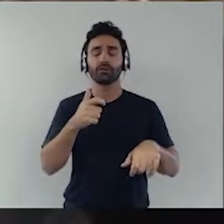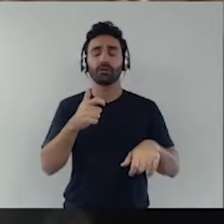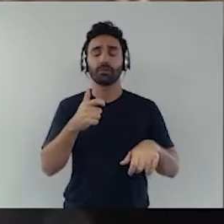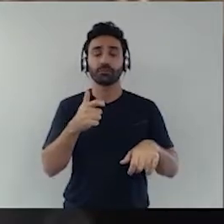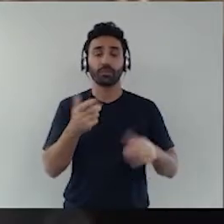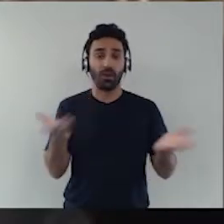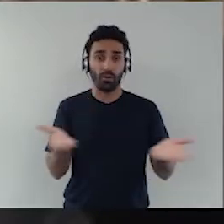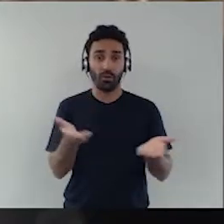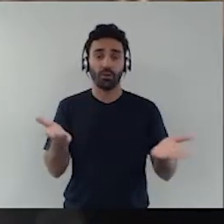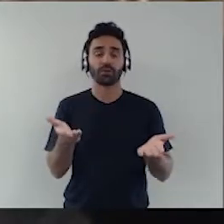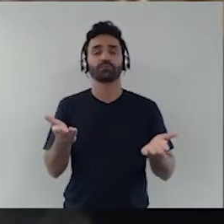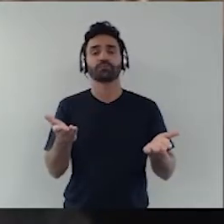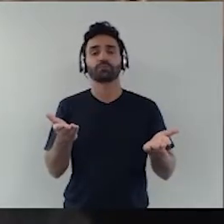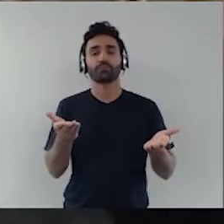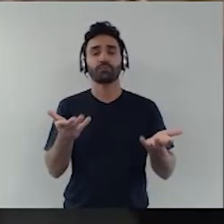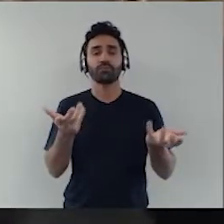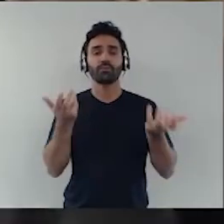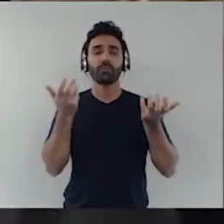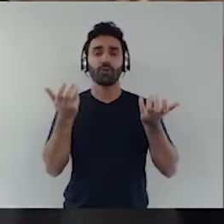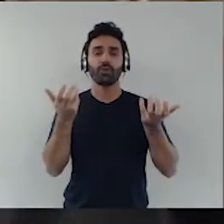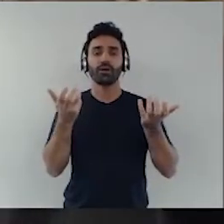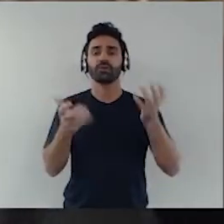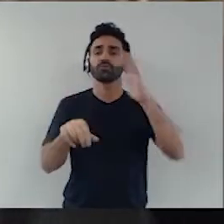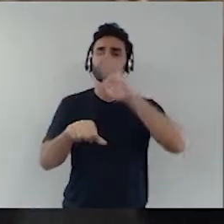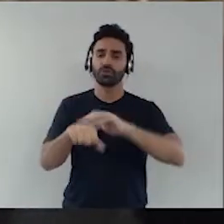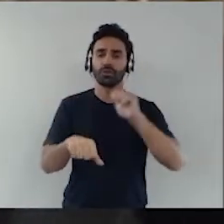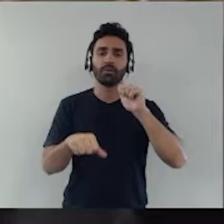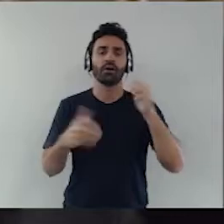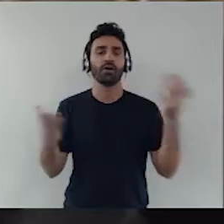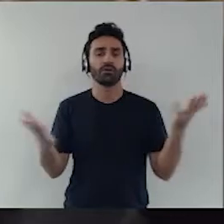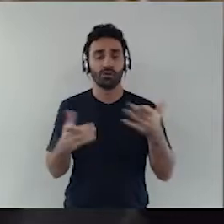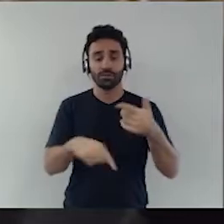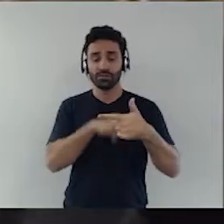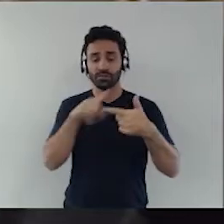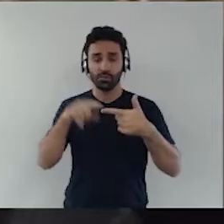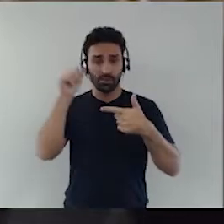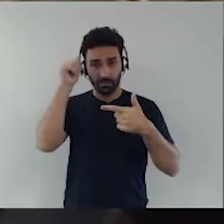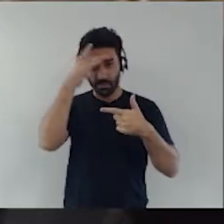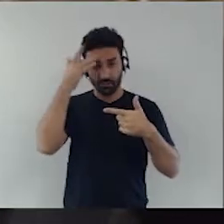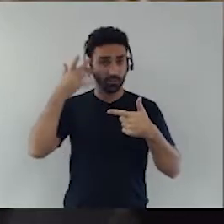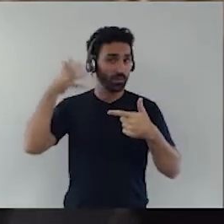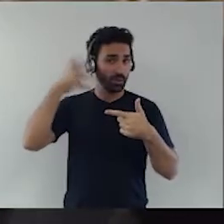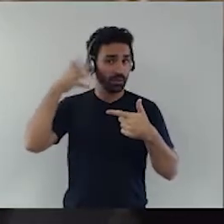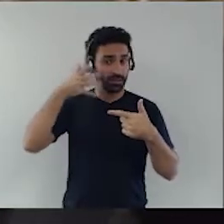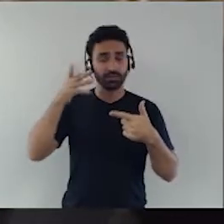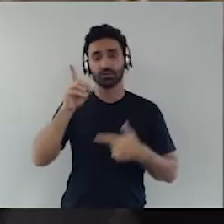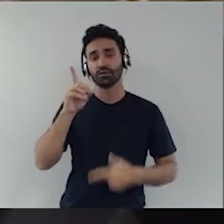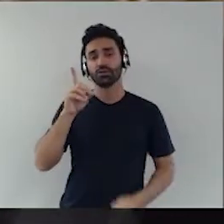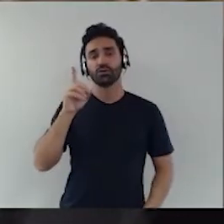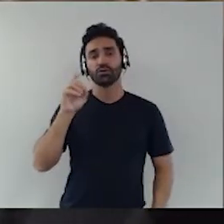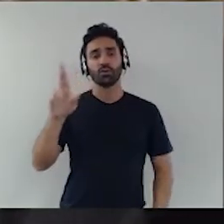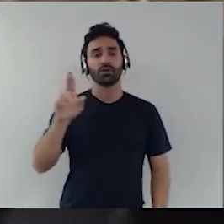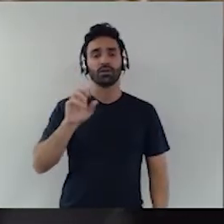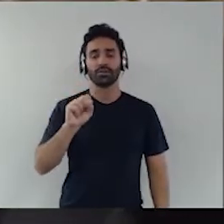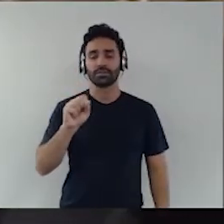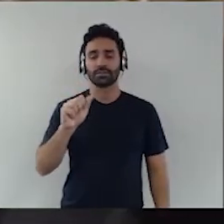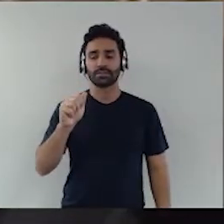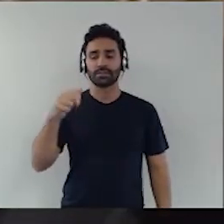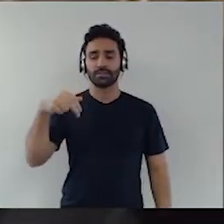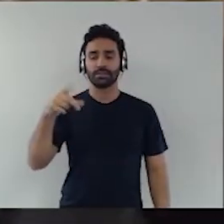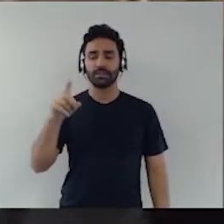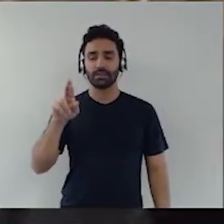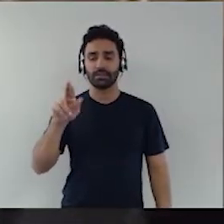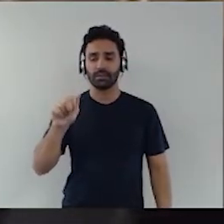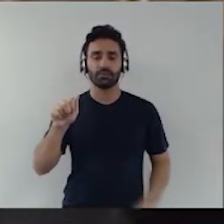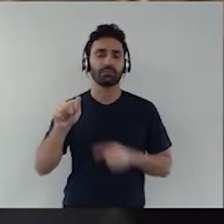que foi colocado, gostaria de passar a palavra aqui para a nossa segunda palestrante, doutora Sandra Krieger, que é